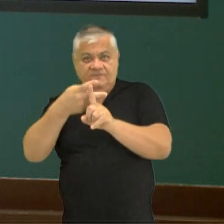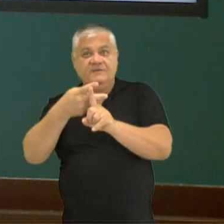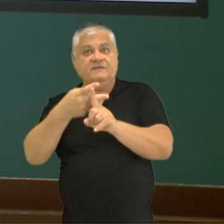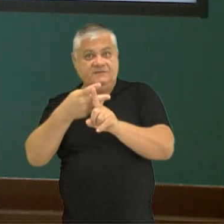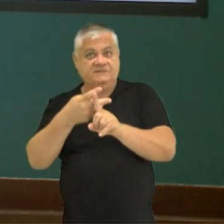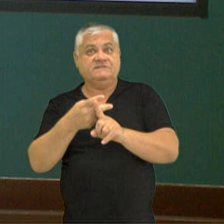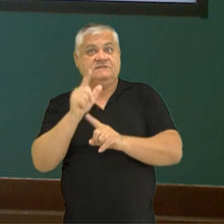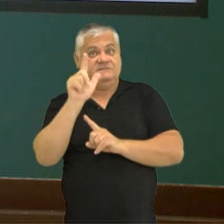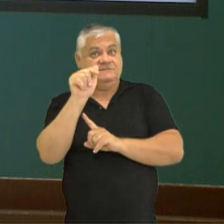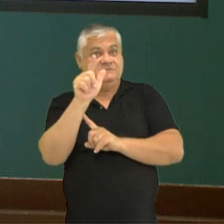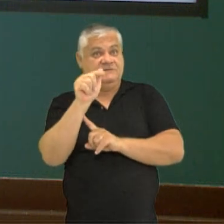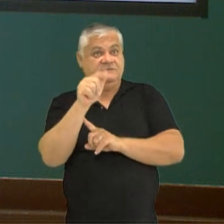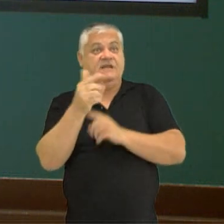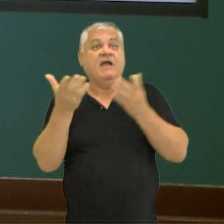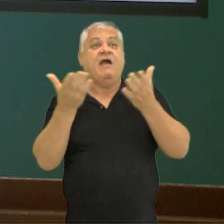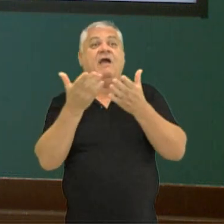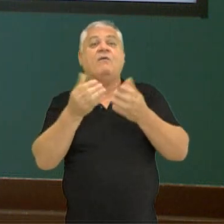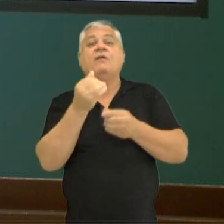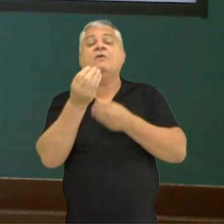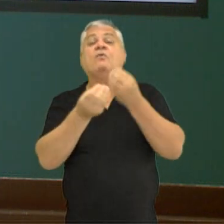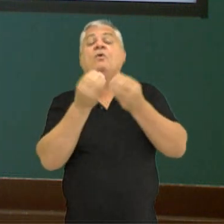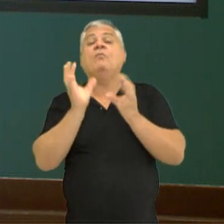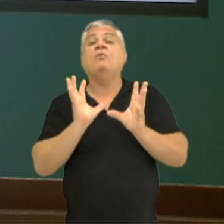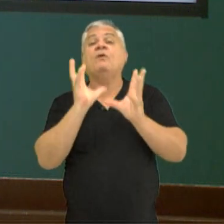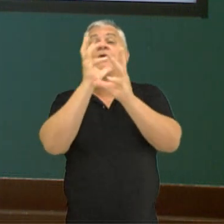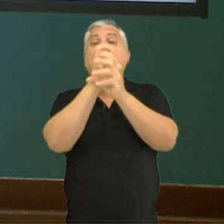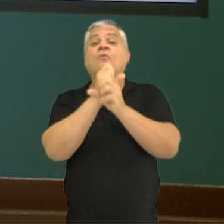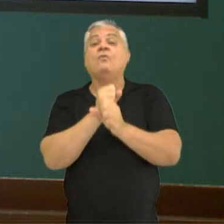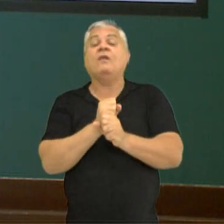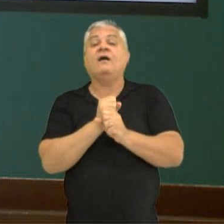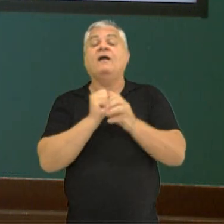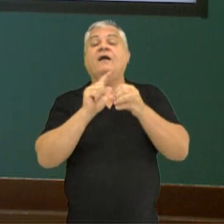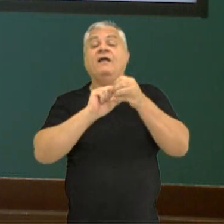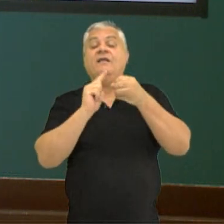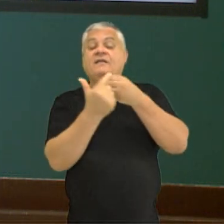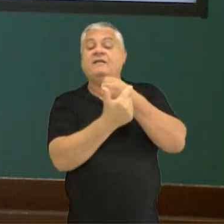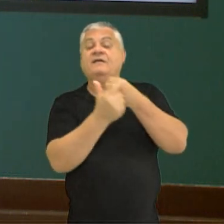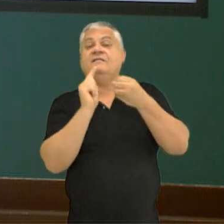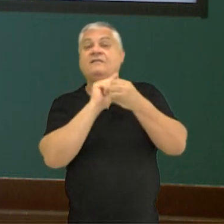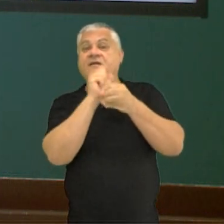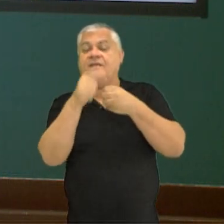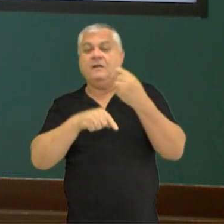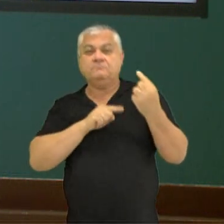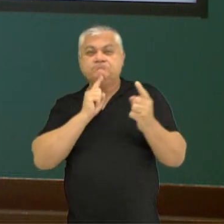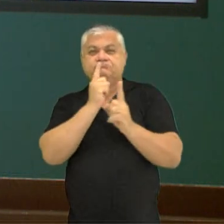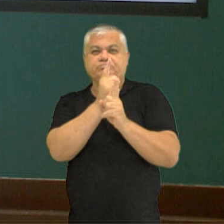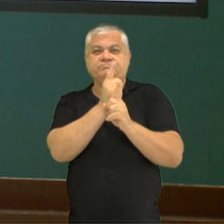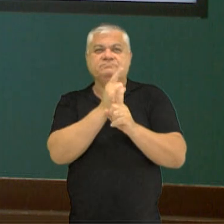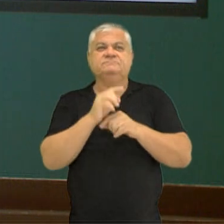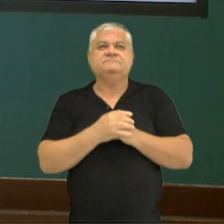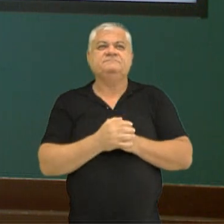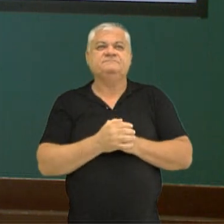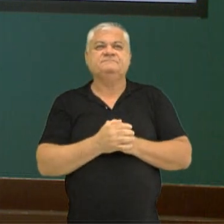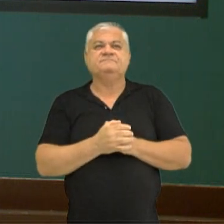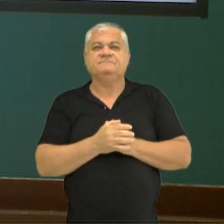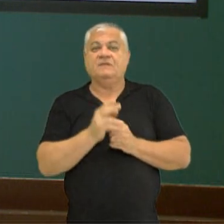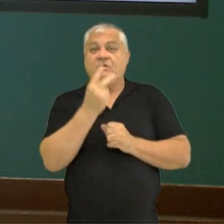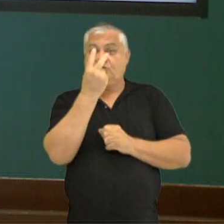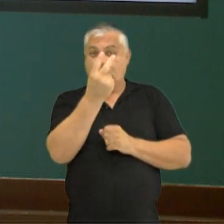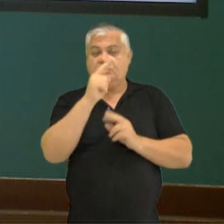vale 17. Agora a gente pode calcular a nossa área lateral, que é o nosso objetivo do nosso problema. Área